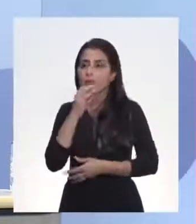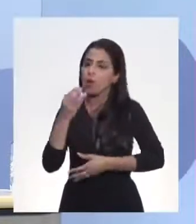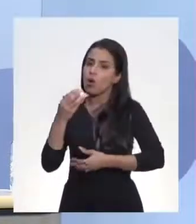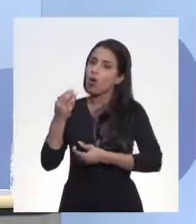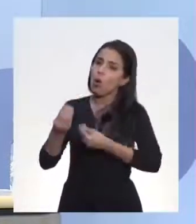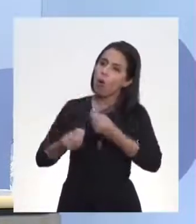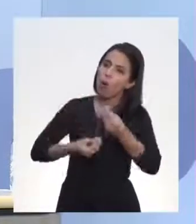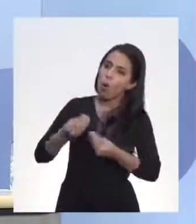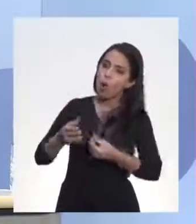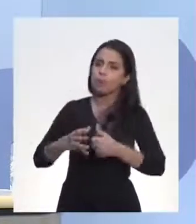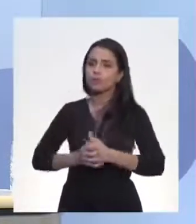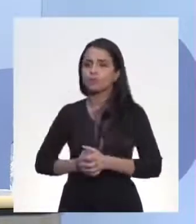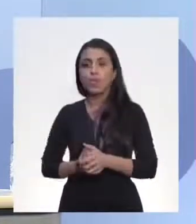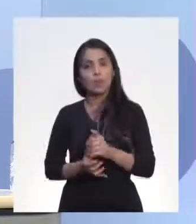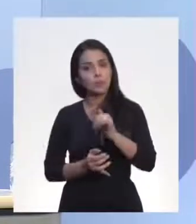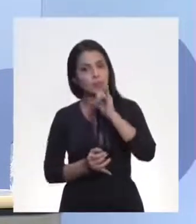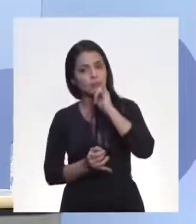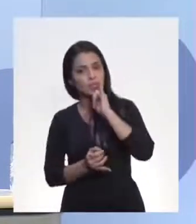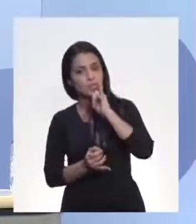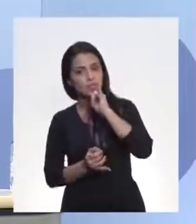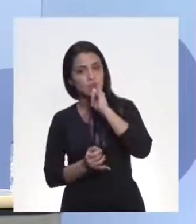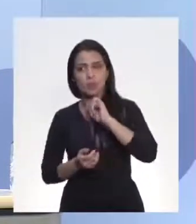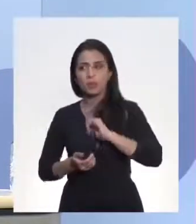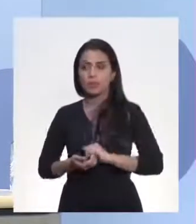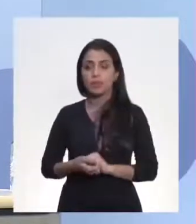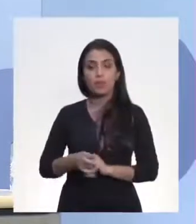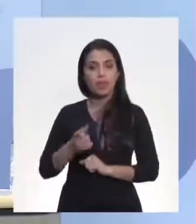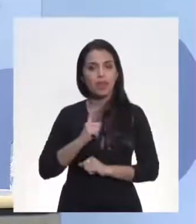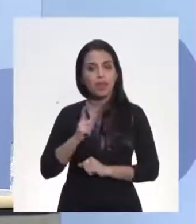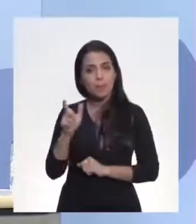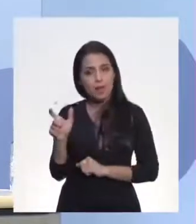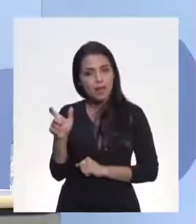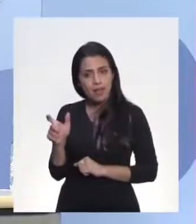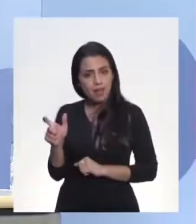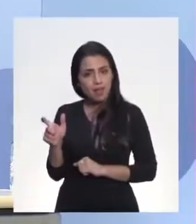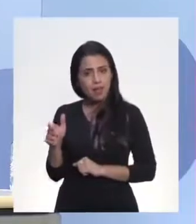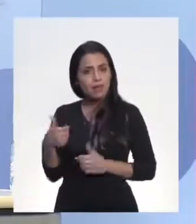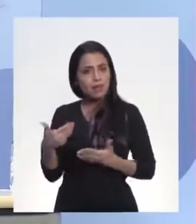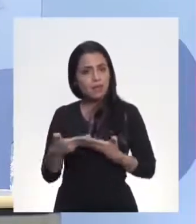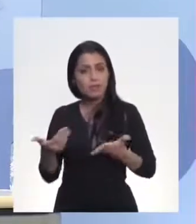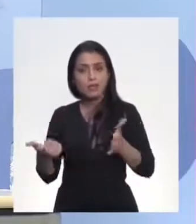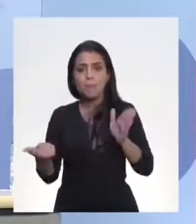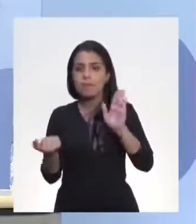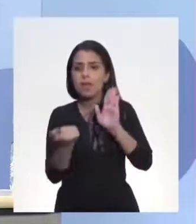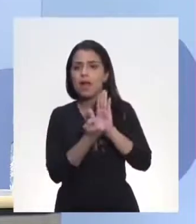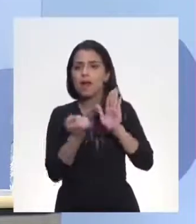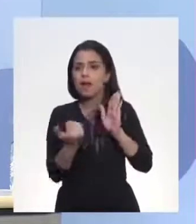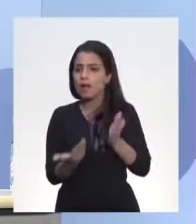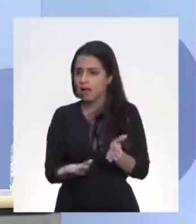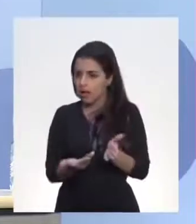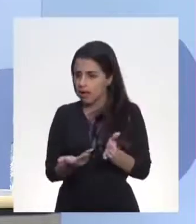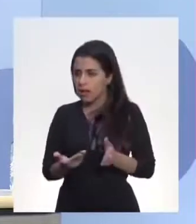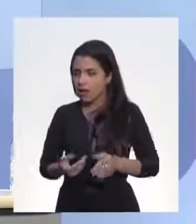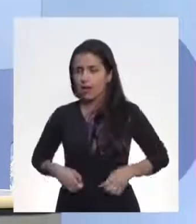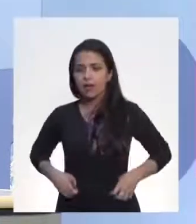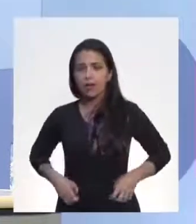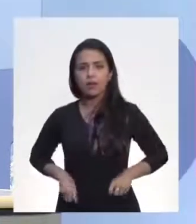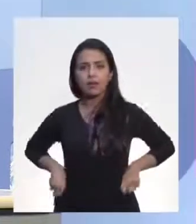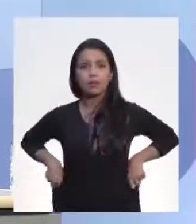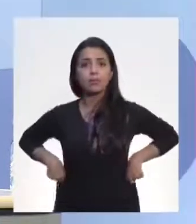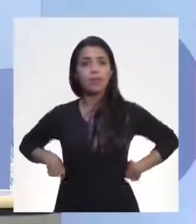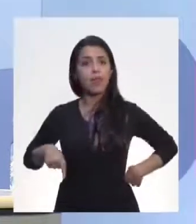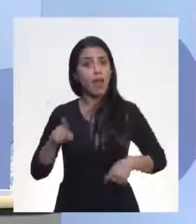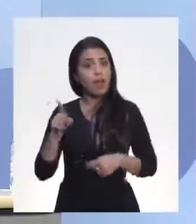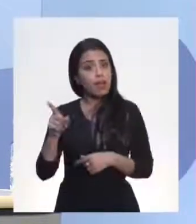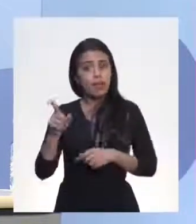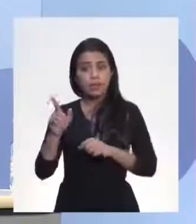por exemplo, a gente se utiliza de palavras que demarcam a exemplificação, não é, Andréia? Ali eu não tenho nenhuma